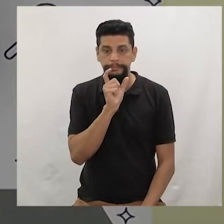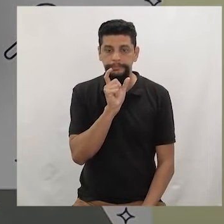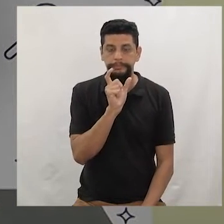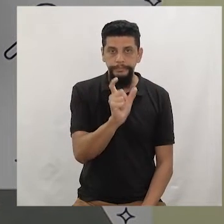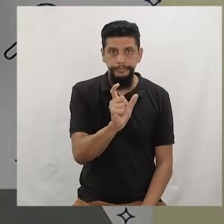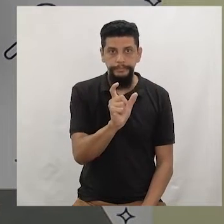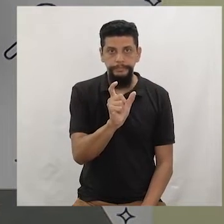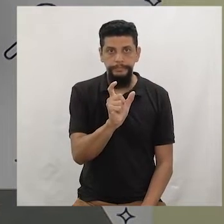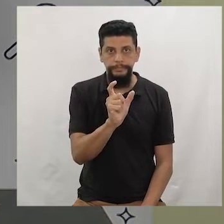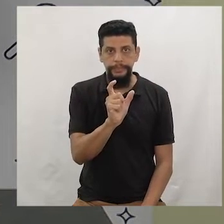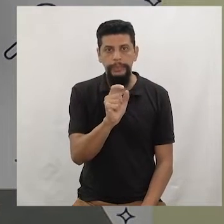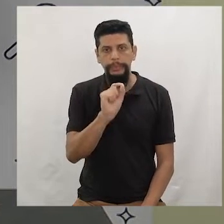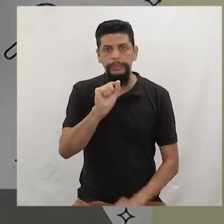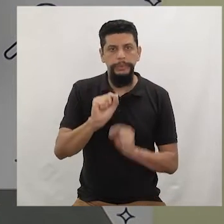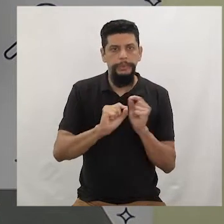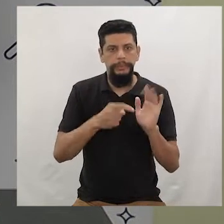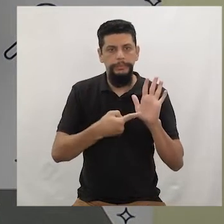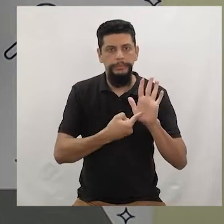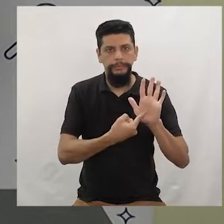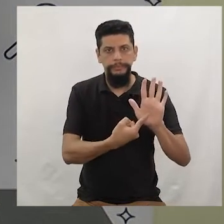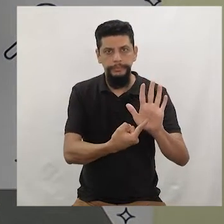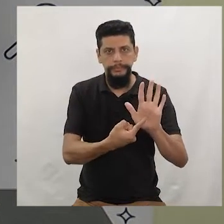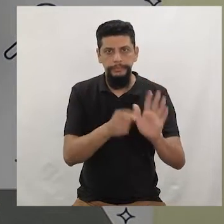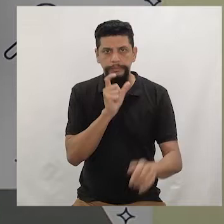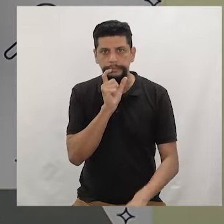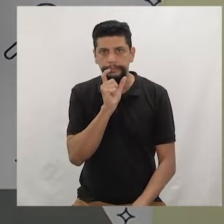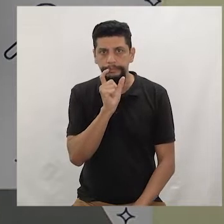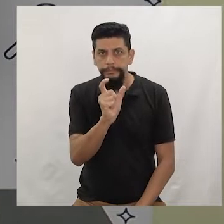uma palavra. O que que vai aparecer?